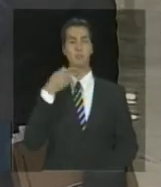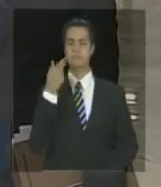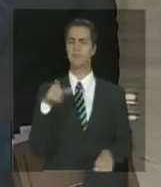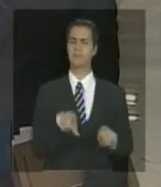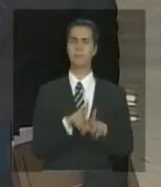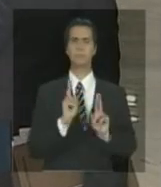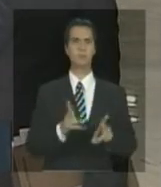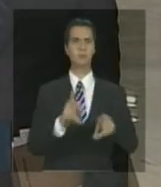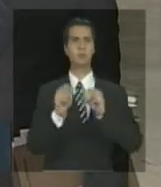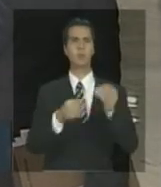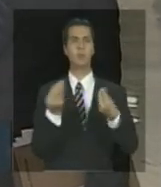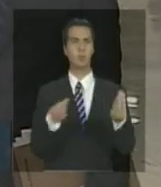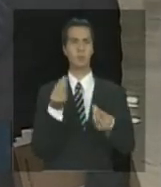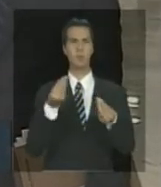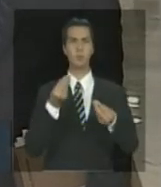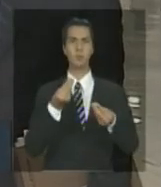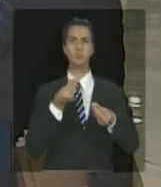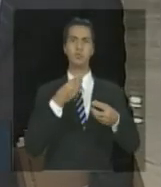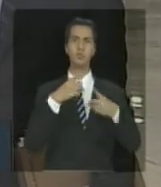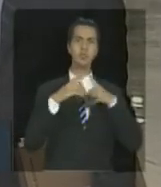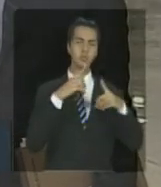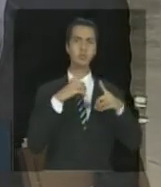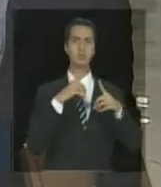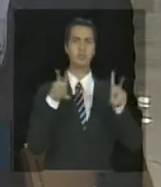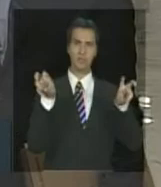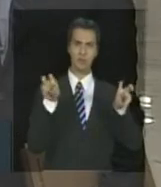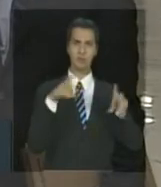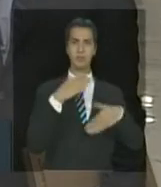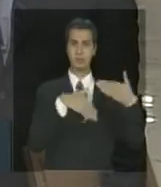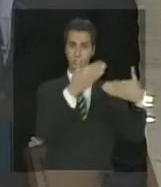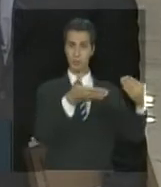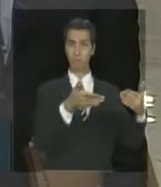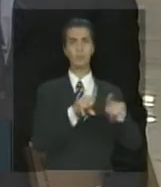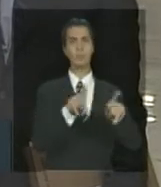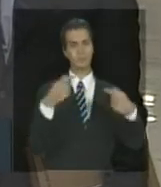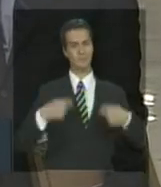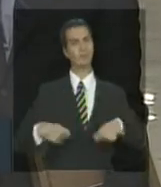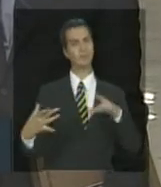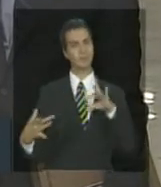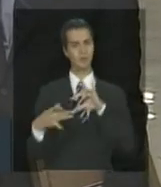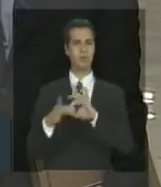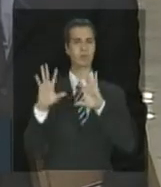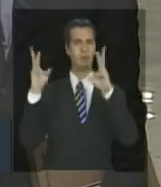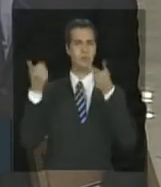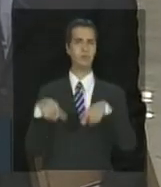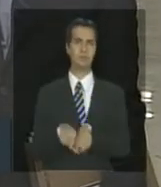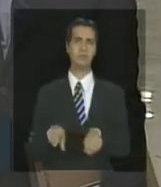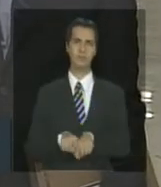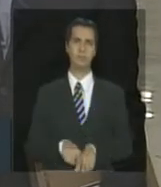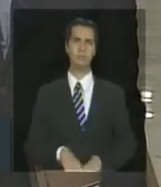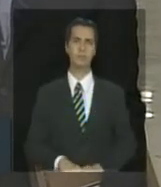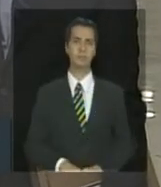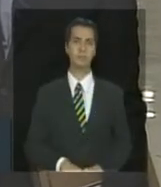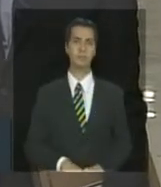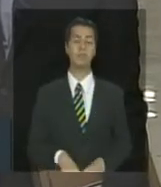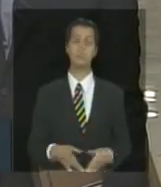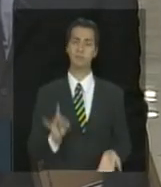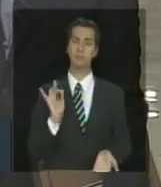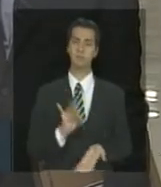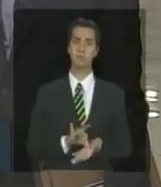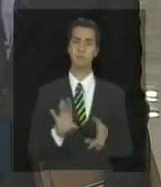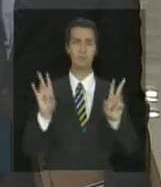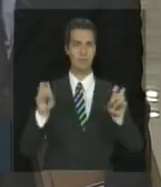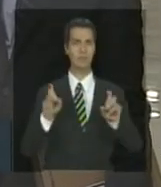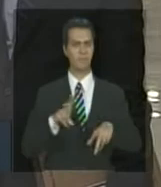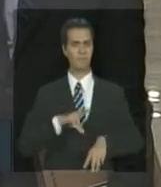sustentável sem a gente avançar num debate também sobre mudança do clima. Isso é uma questão que veio para ficar e, certamente, os debates que nós